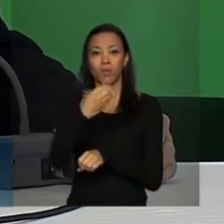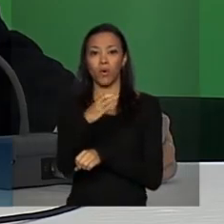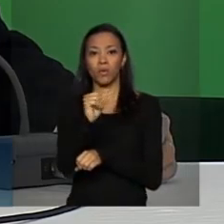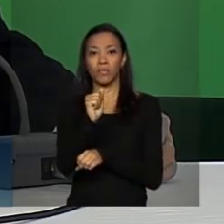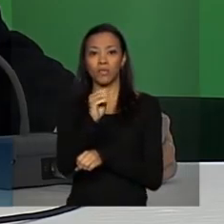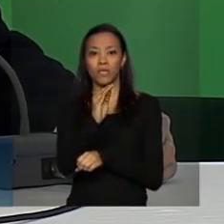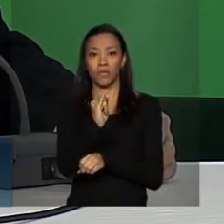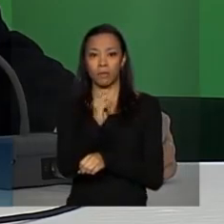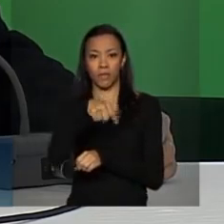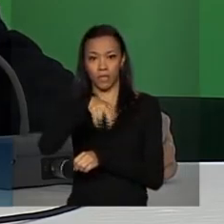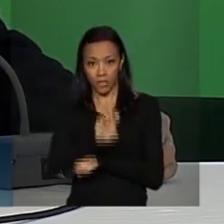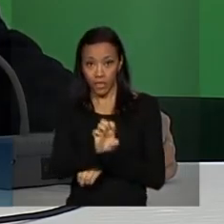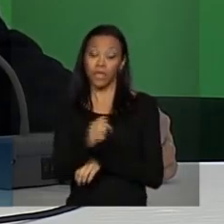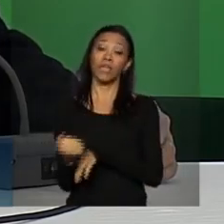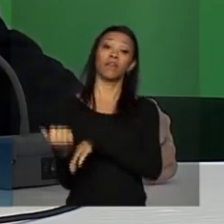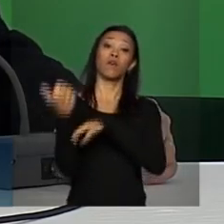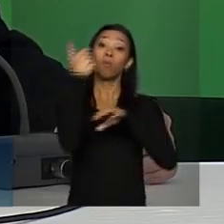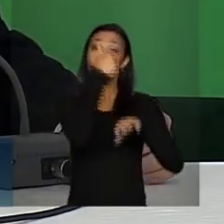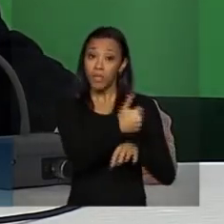América Latina.